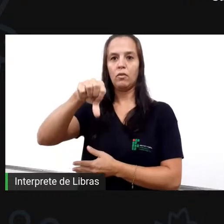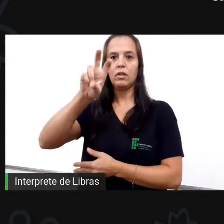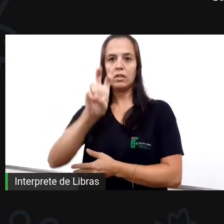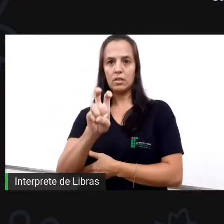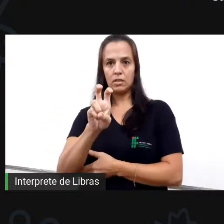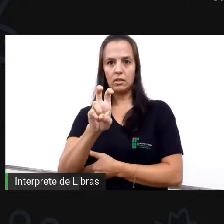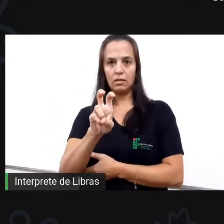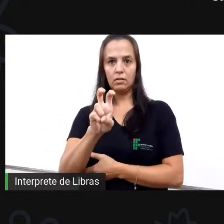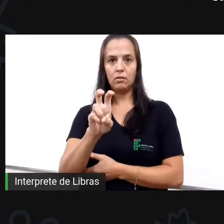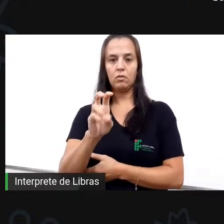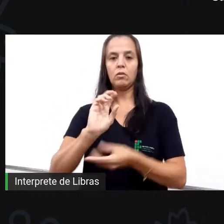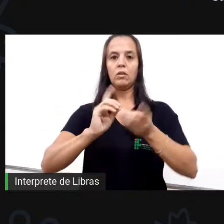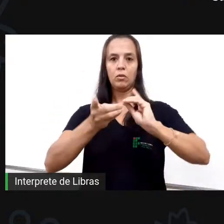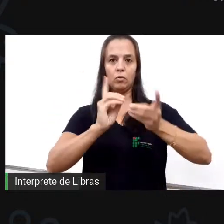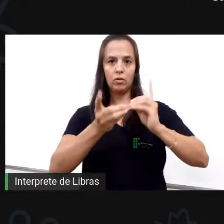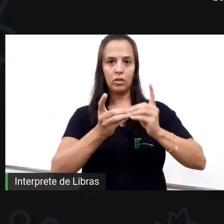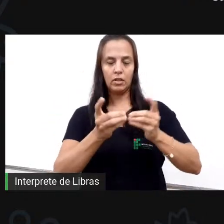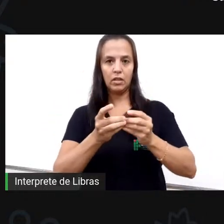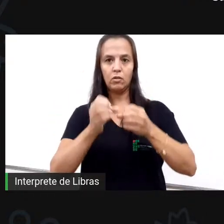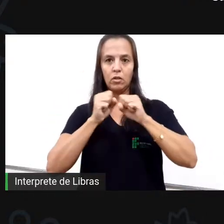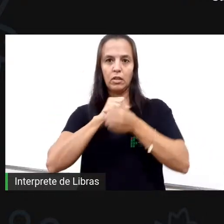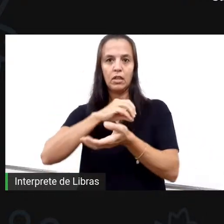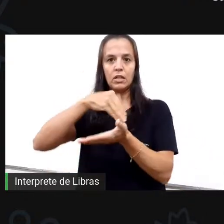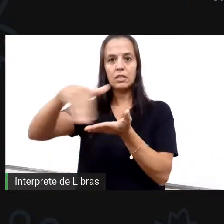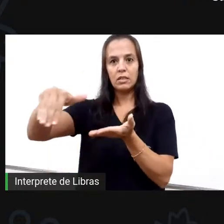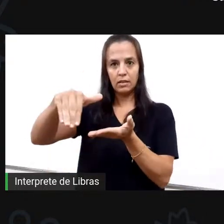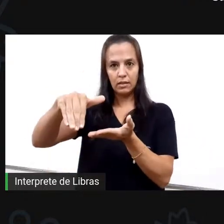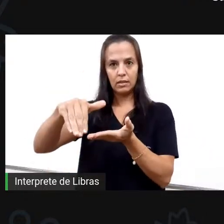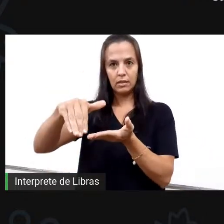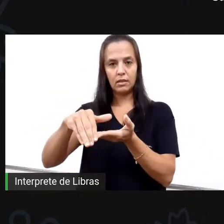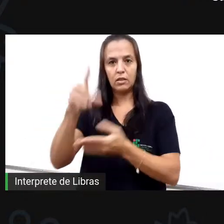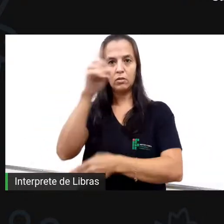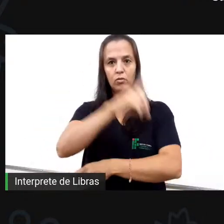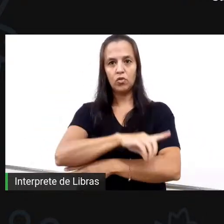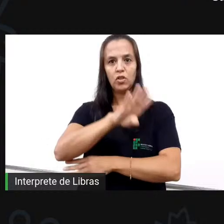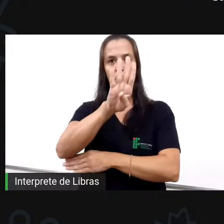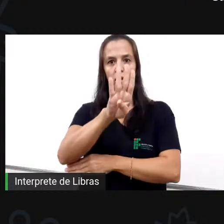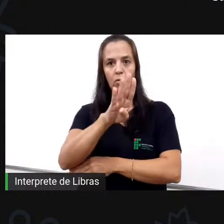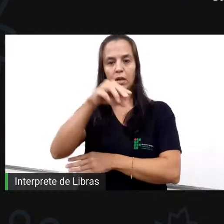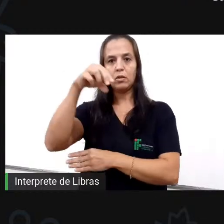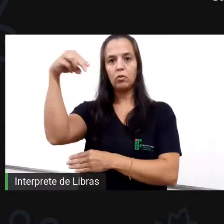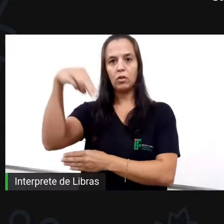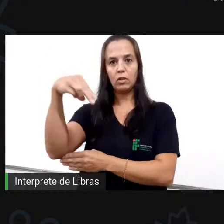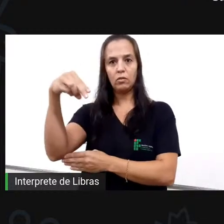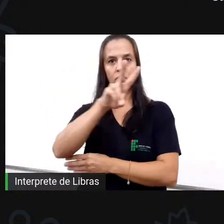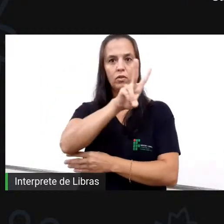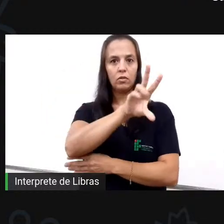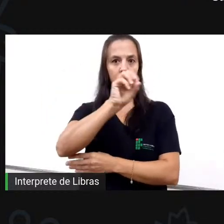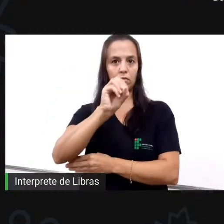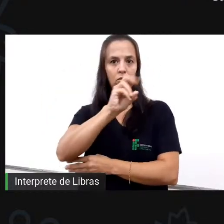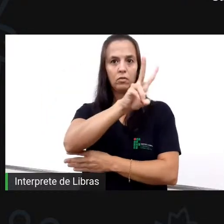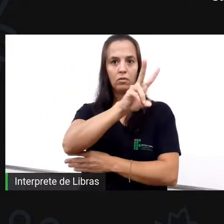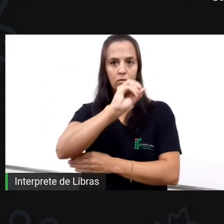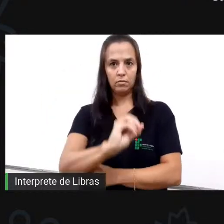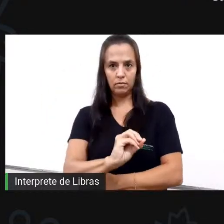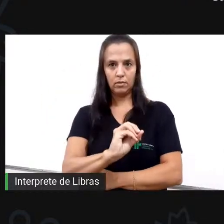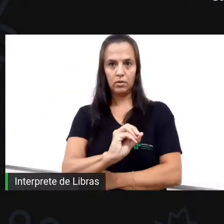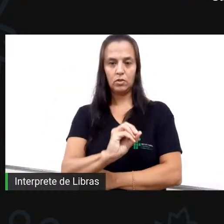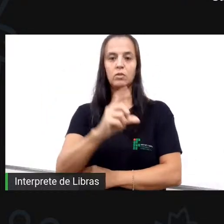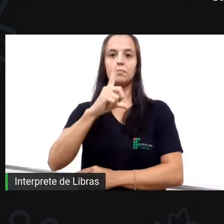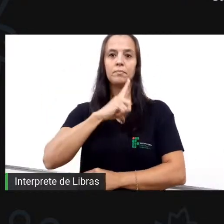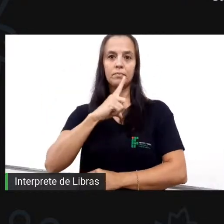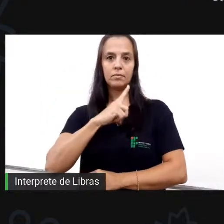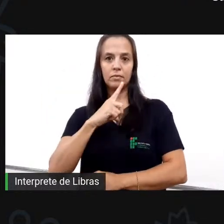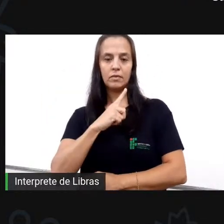pela Coordenação de Registros Acadêmicos, datada de 4 de novembro de 2020, onde consta